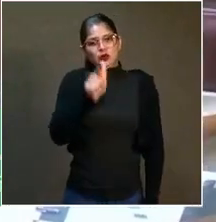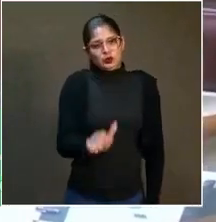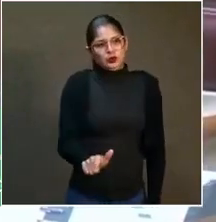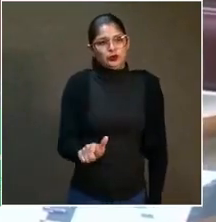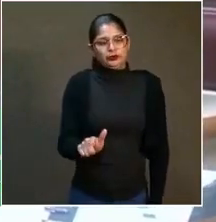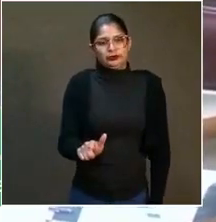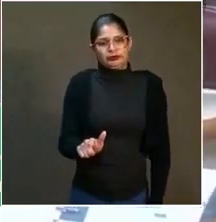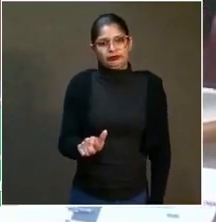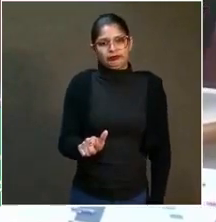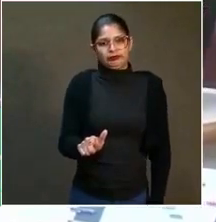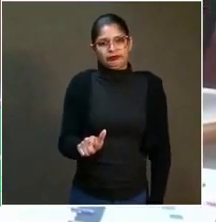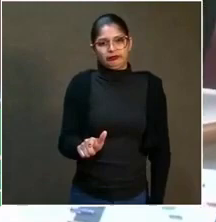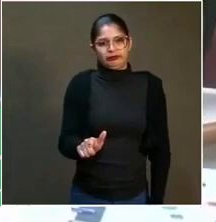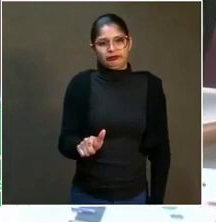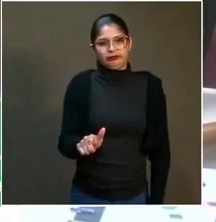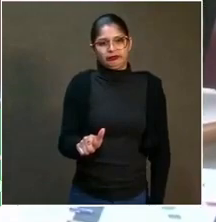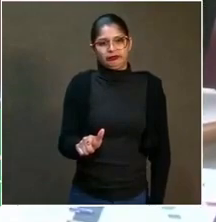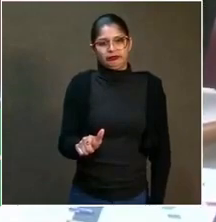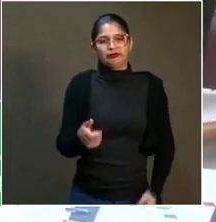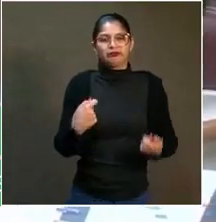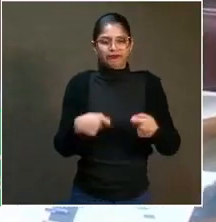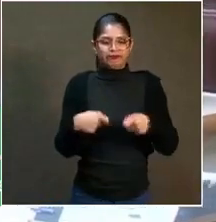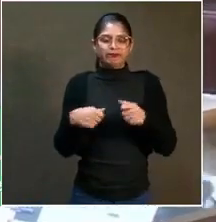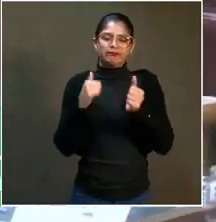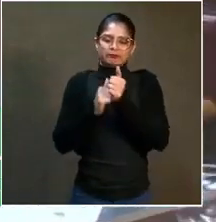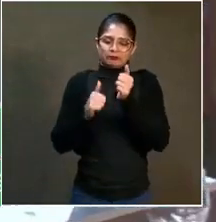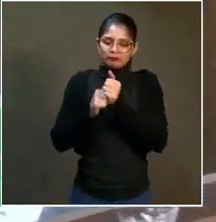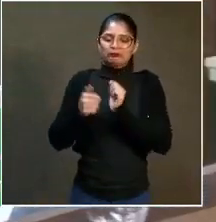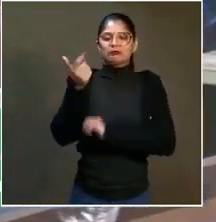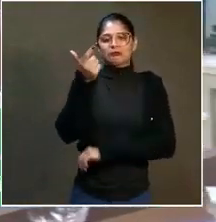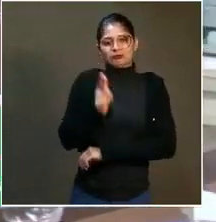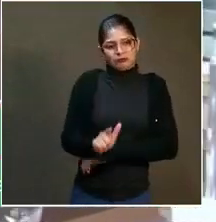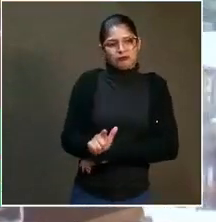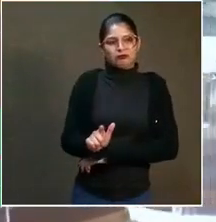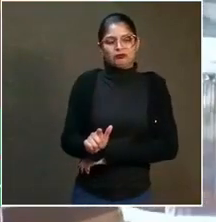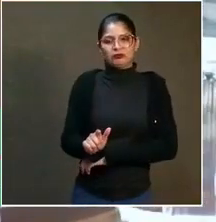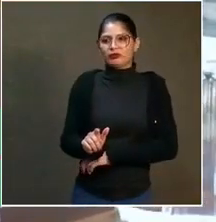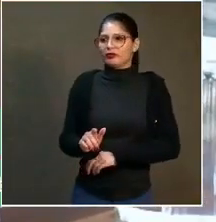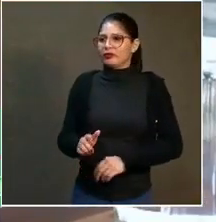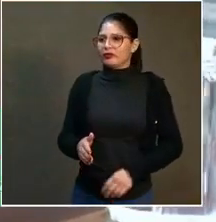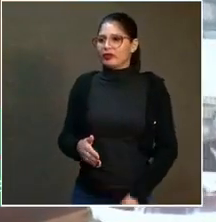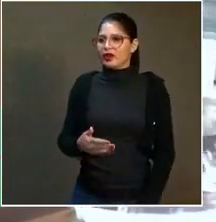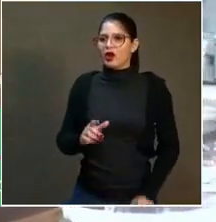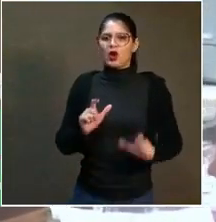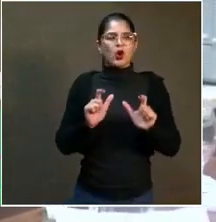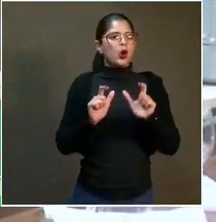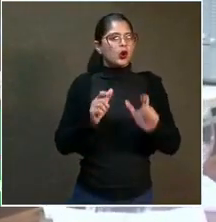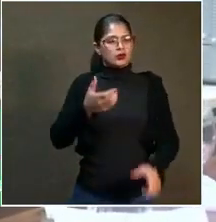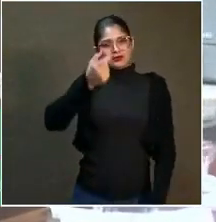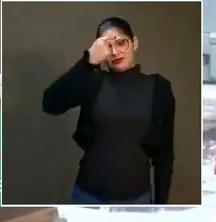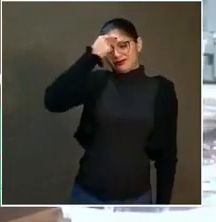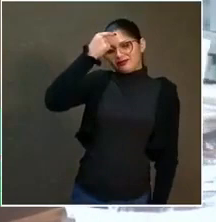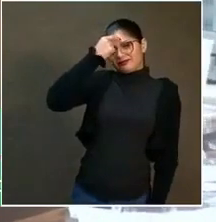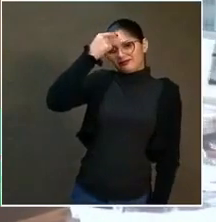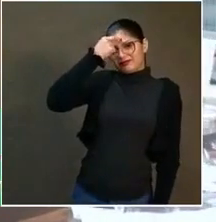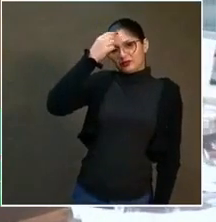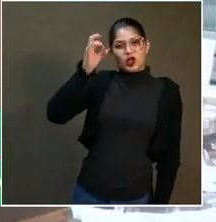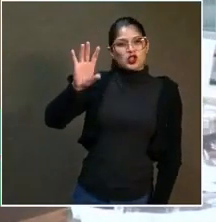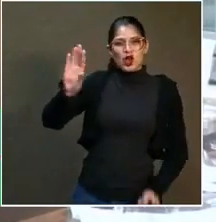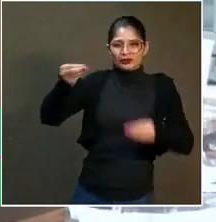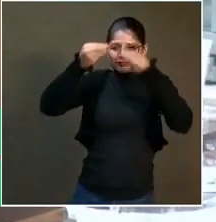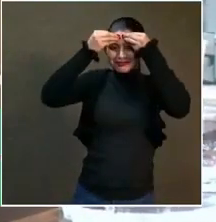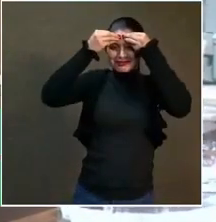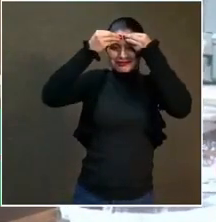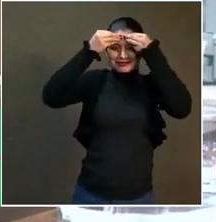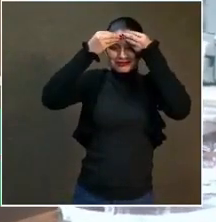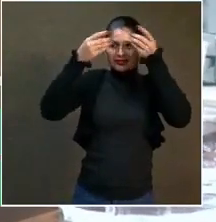É a segunda chance que prevalece. Mas aonde está? Está aqui na minha cabeça a segunda chance. Porque